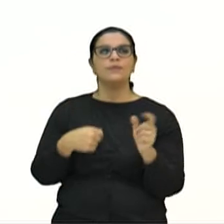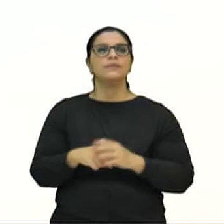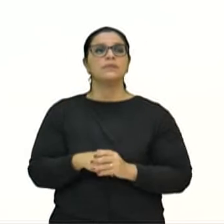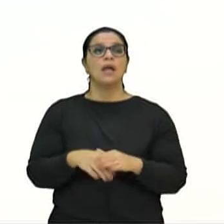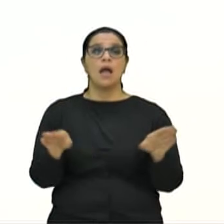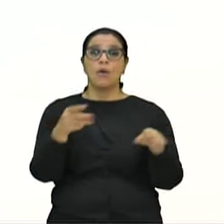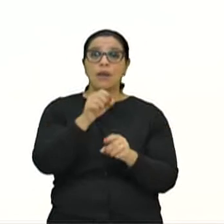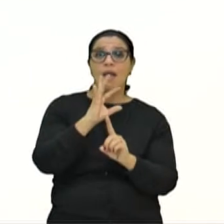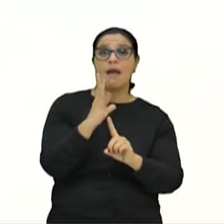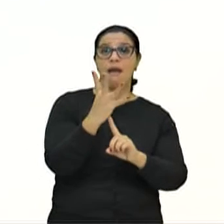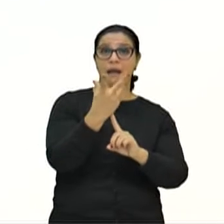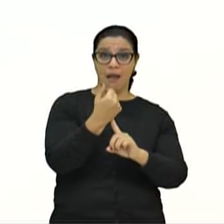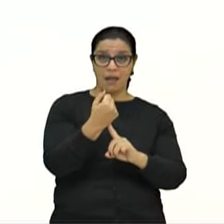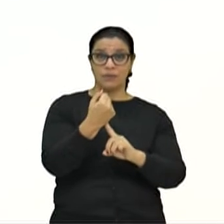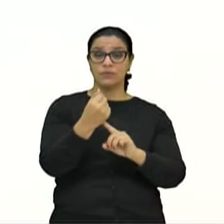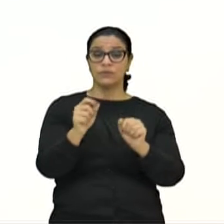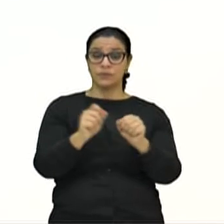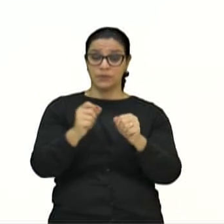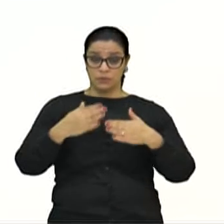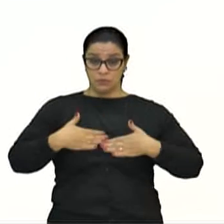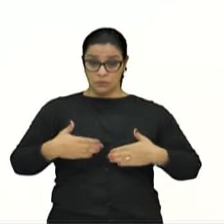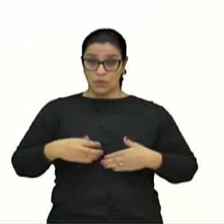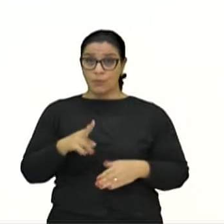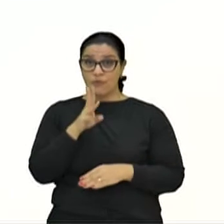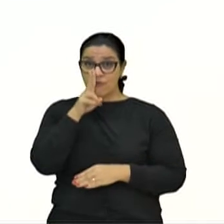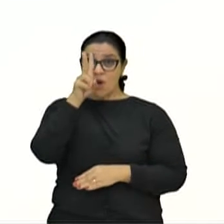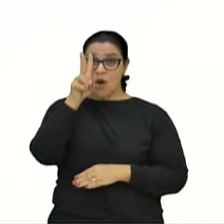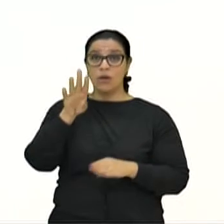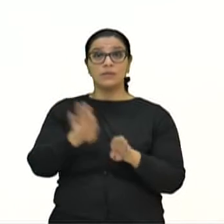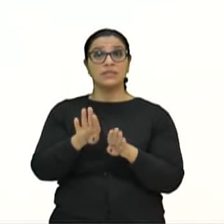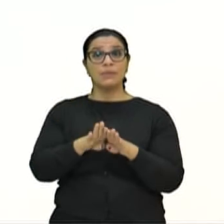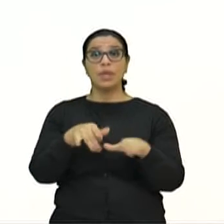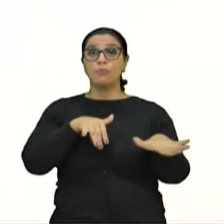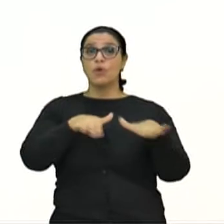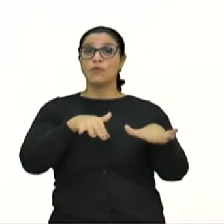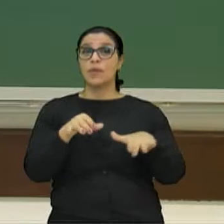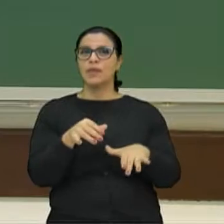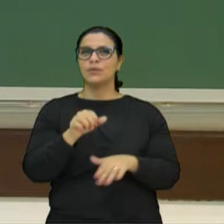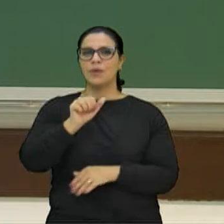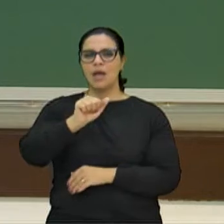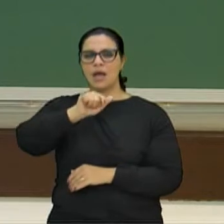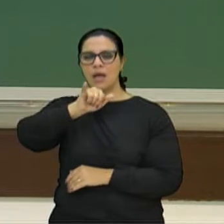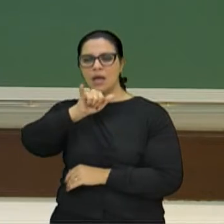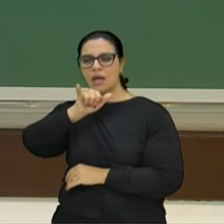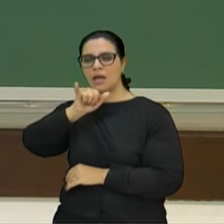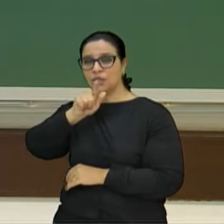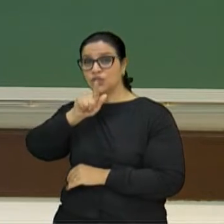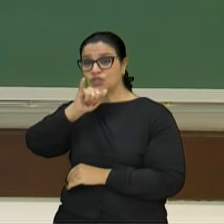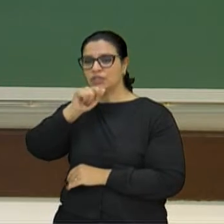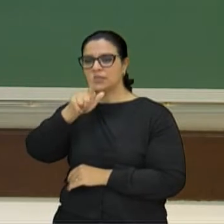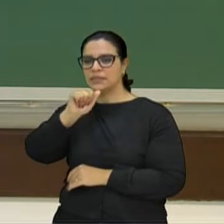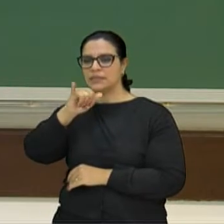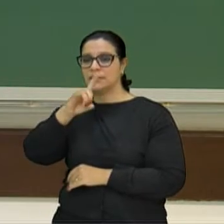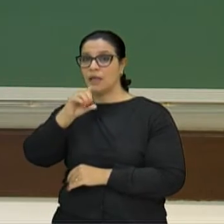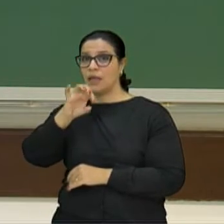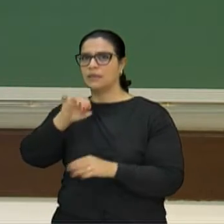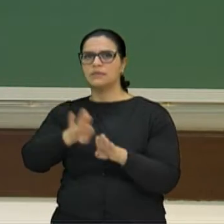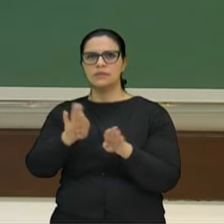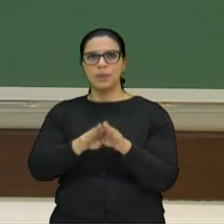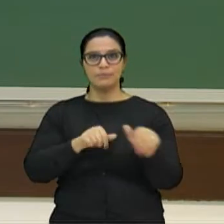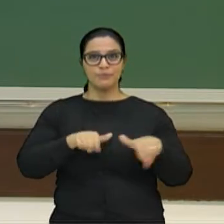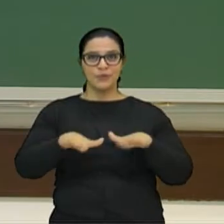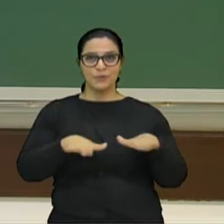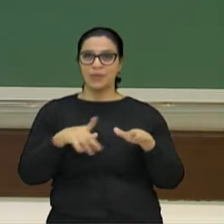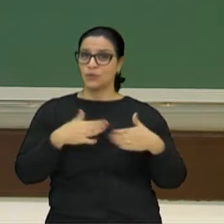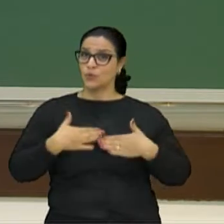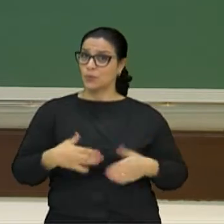é a arte de fortificar o corpo e também dar-lhe agilidade. Então, a estrutura do corpo